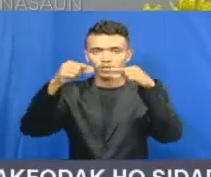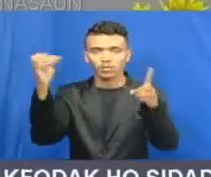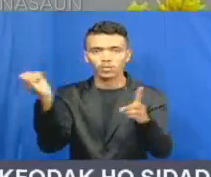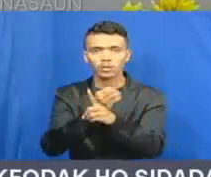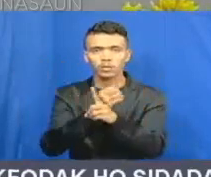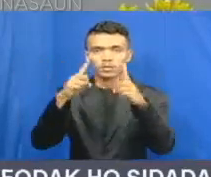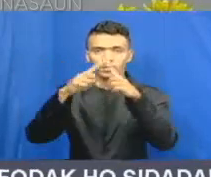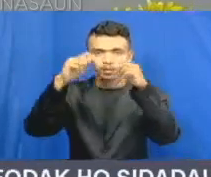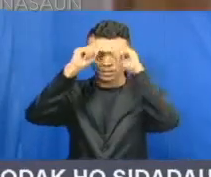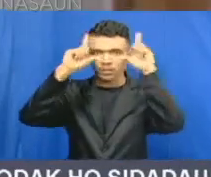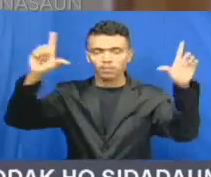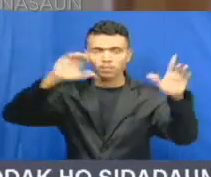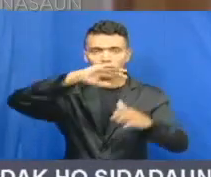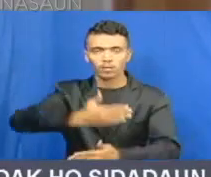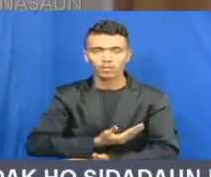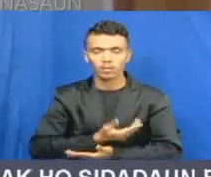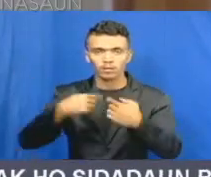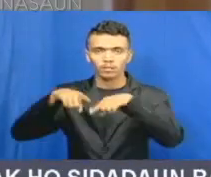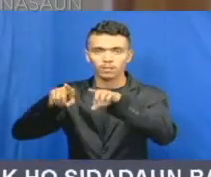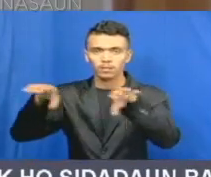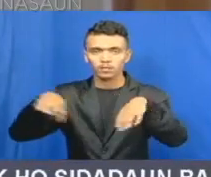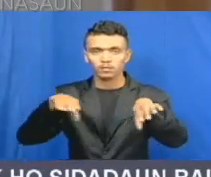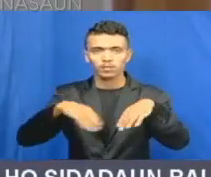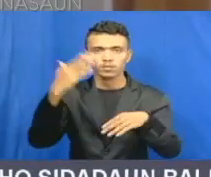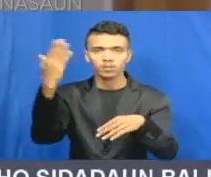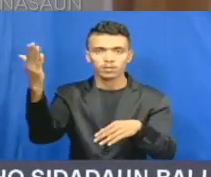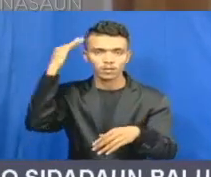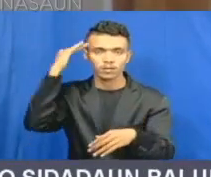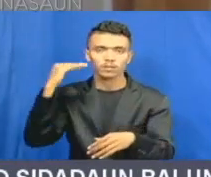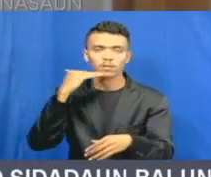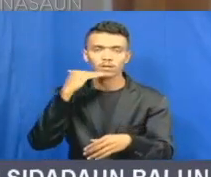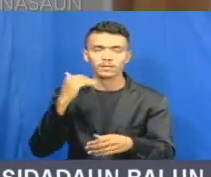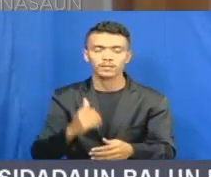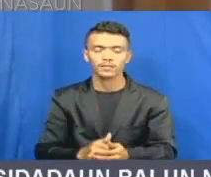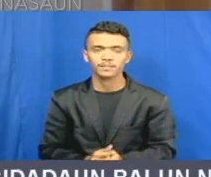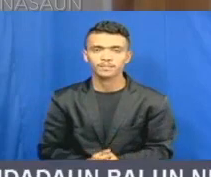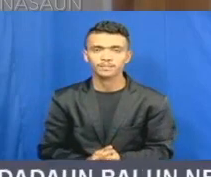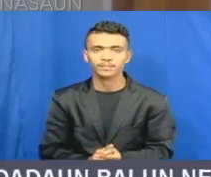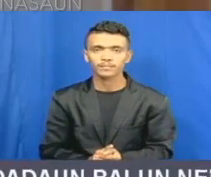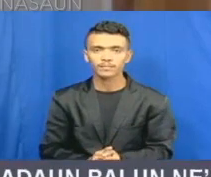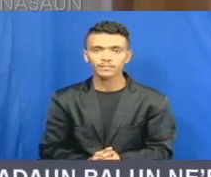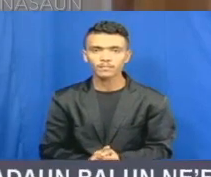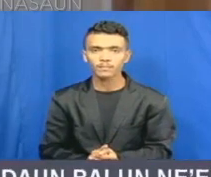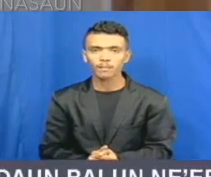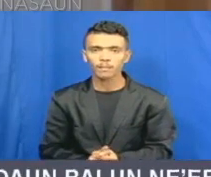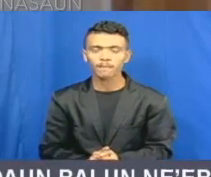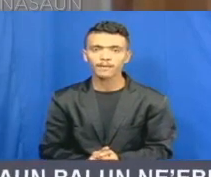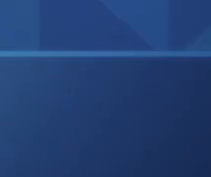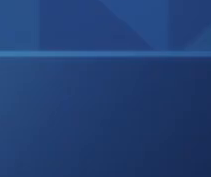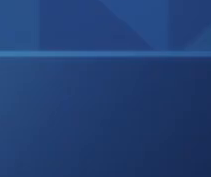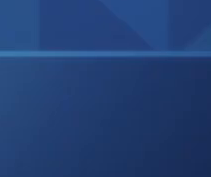ba Timor One, ba serviço iha Coreia Sul. Manuel Guzmão, Domingos de Deus, RTTL.